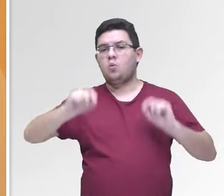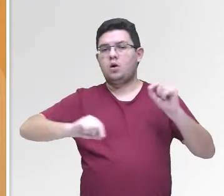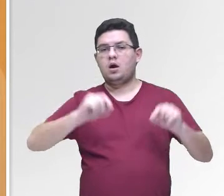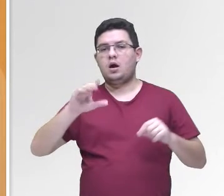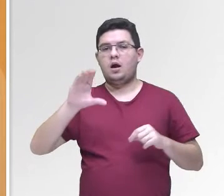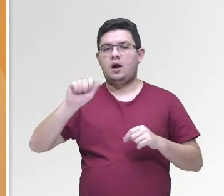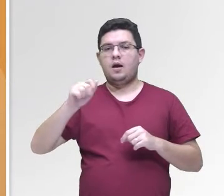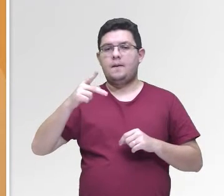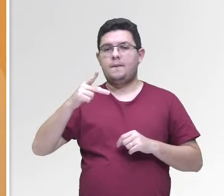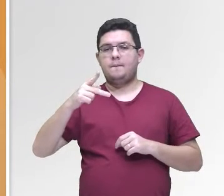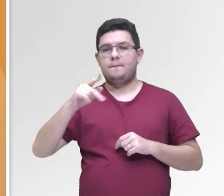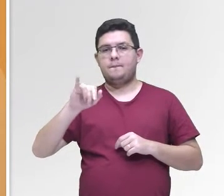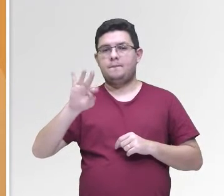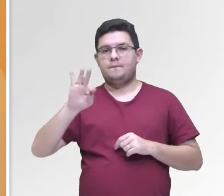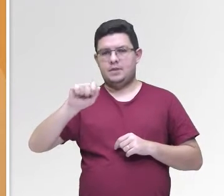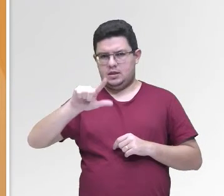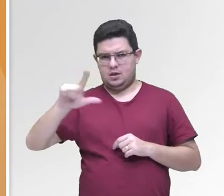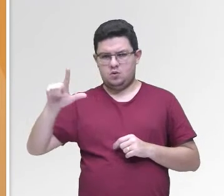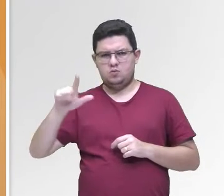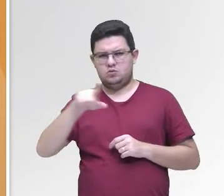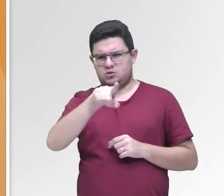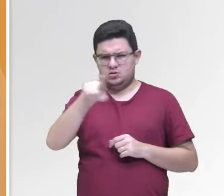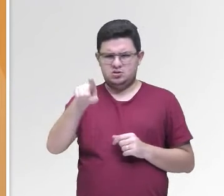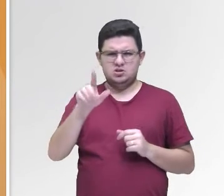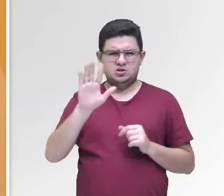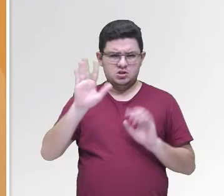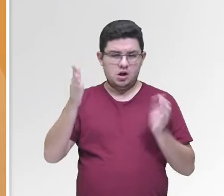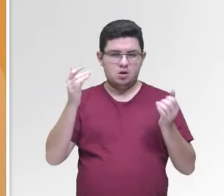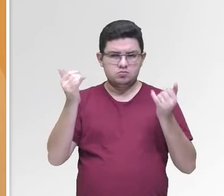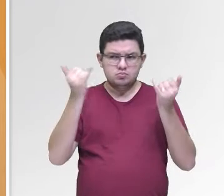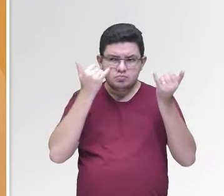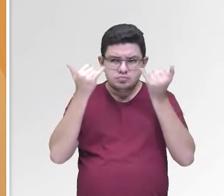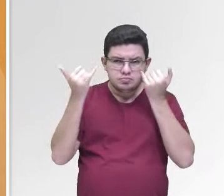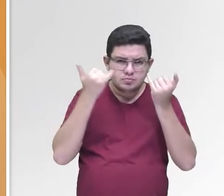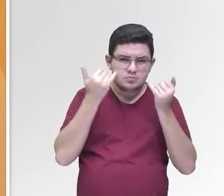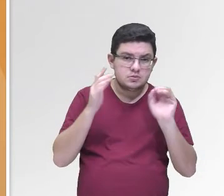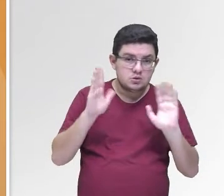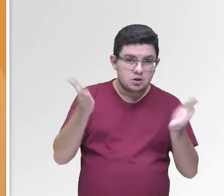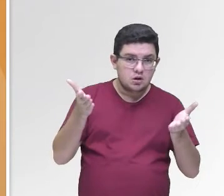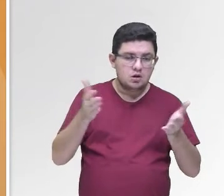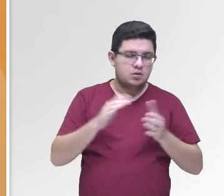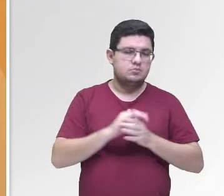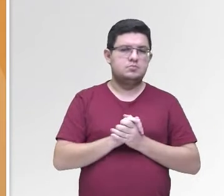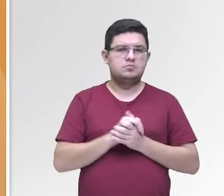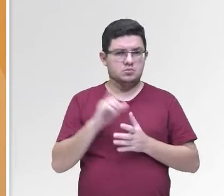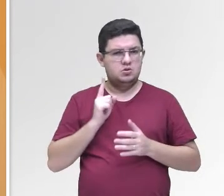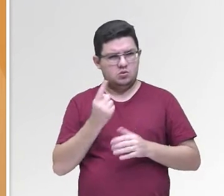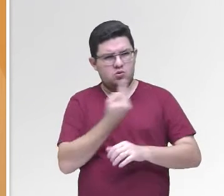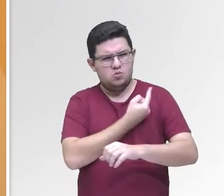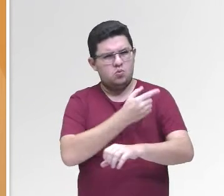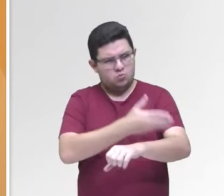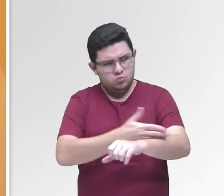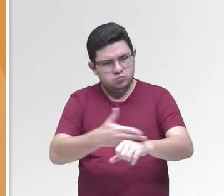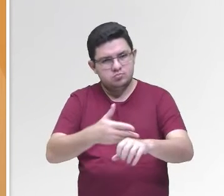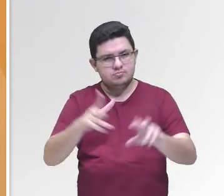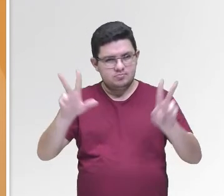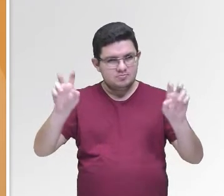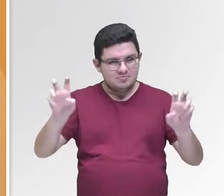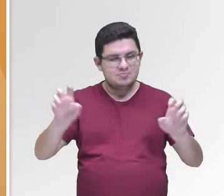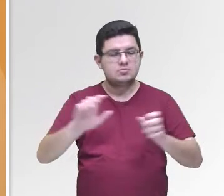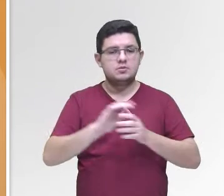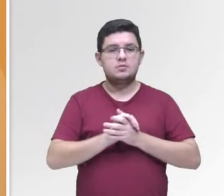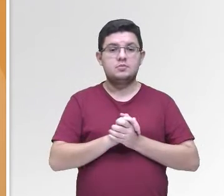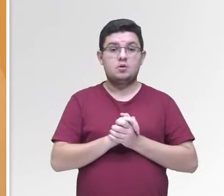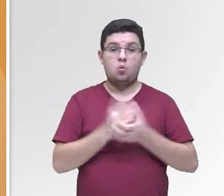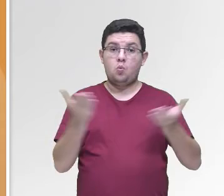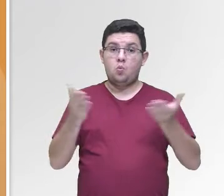ouviram nessas expressões, porque são expressões comuns, ok? Então, gente, na nossa unidade 3, como eu disse a